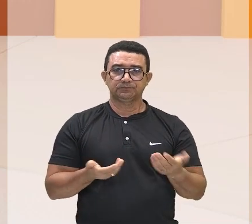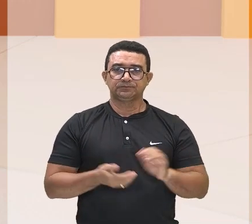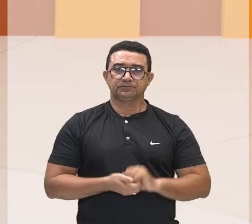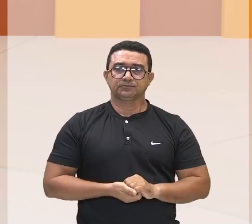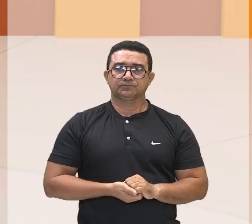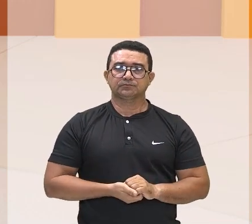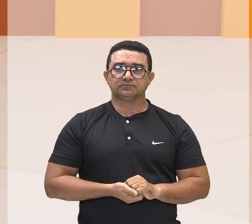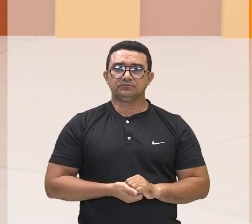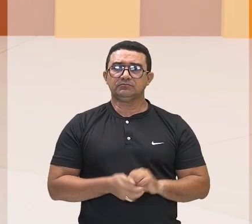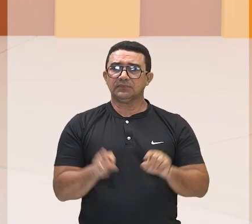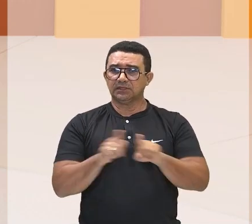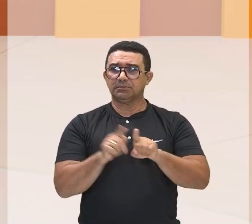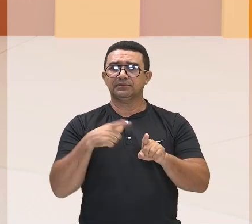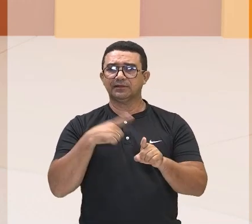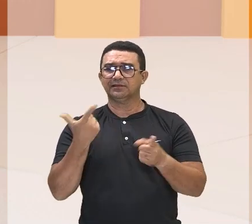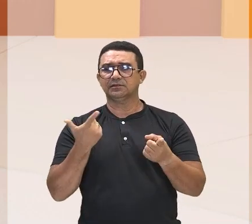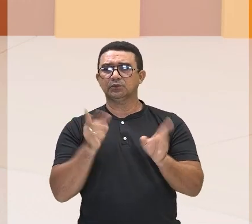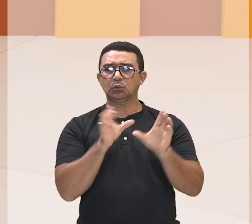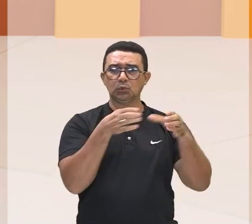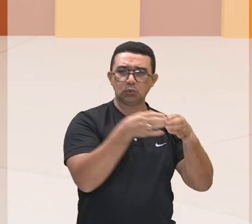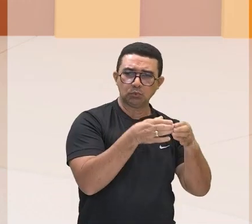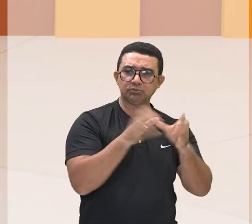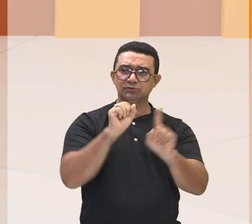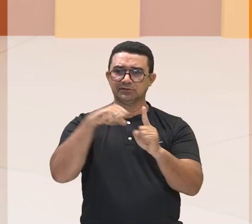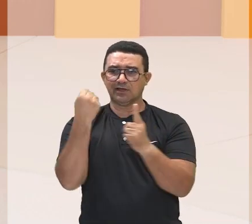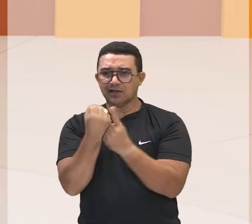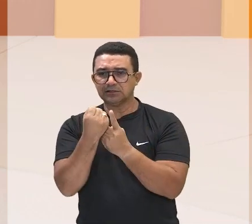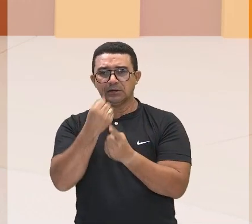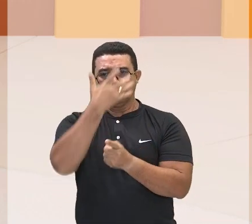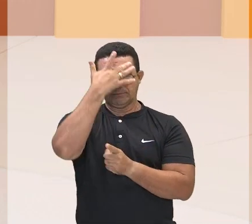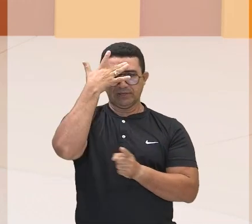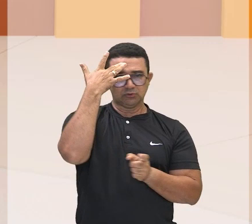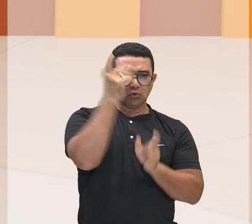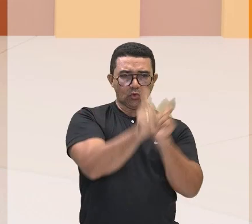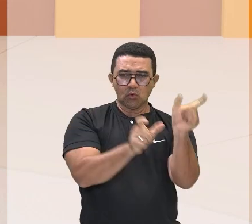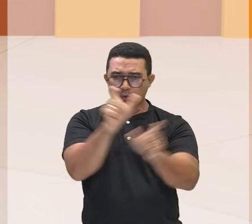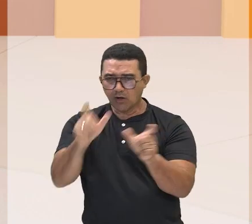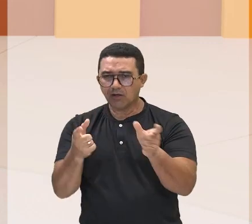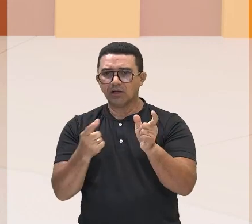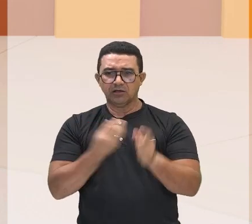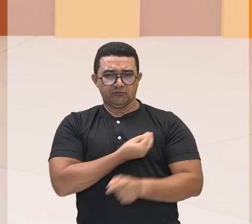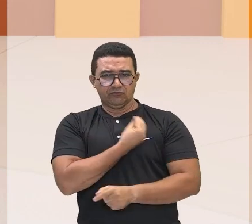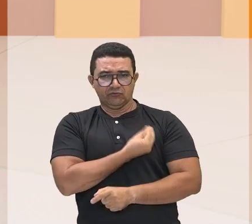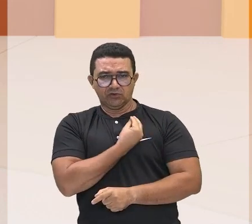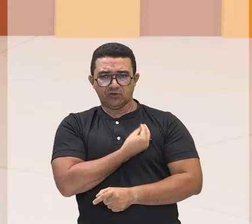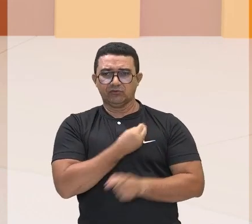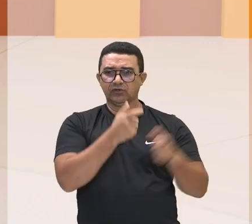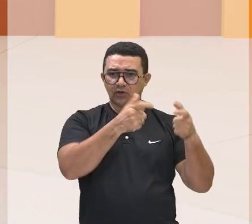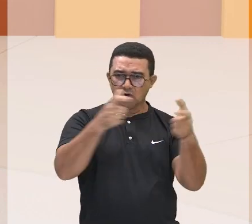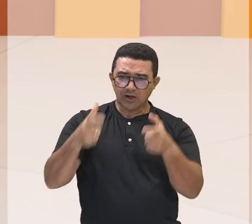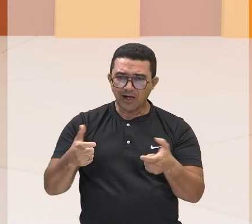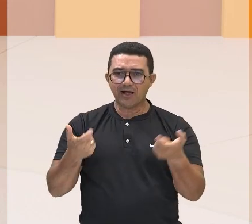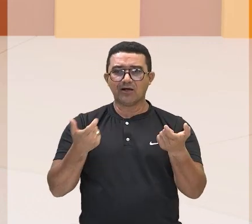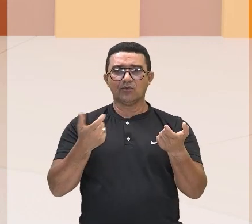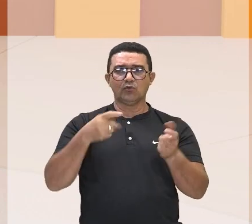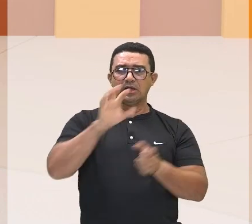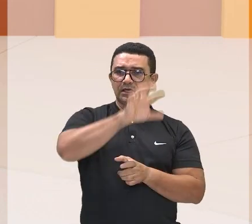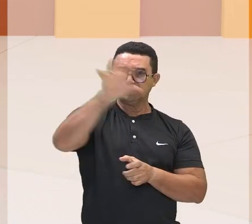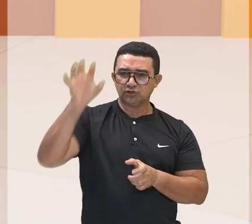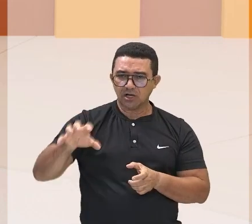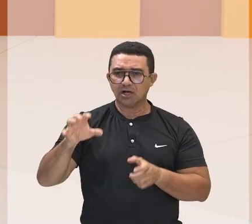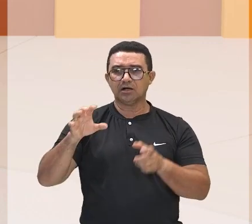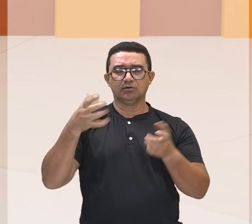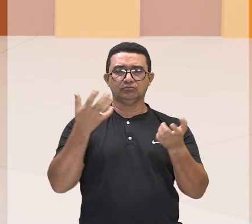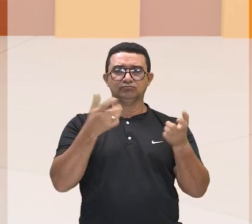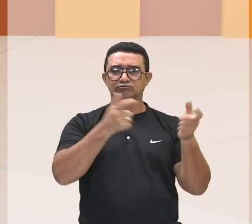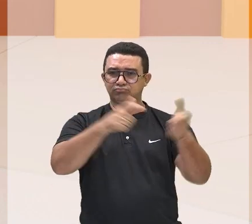tendo uma sociedade. Existem as pessoas que moram naquele local, naquela região, aquela comunidade, que acaba surgindo diferentes